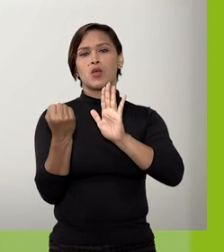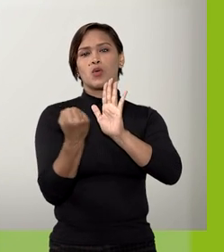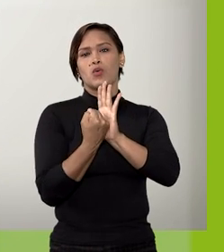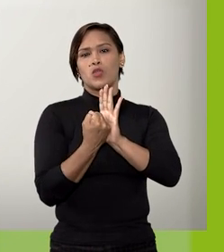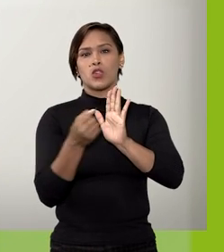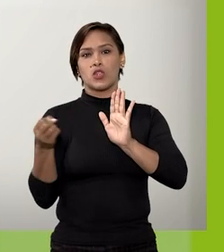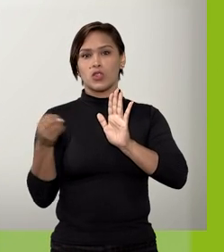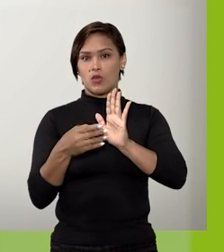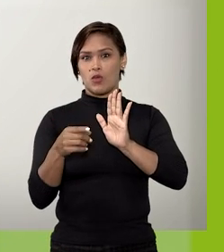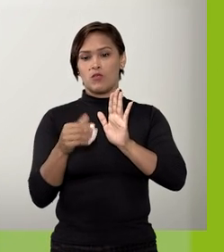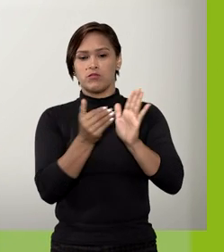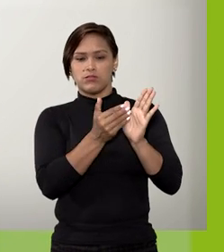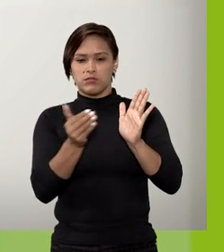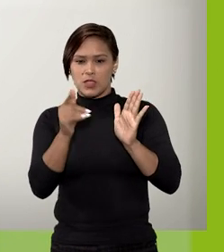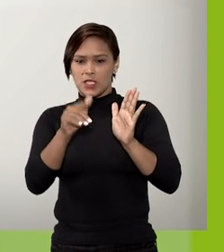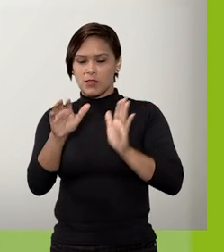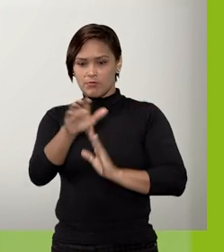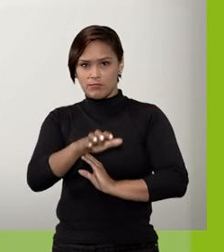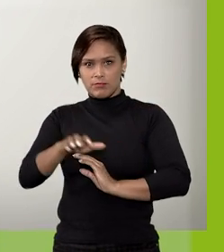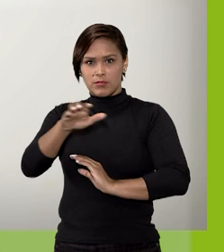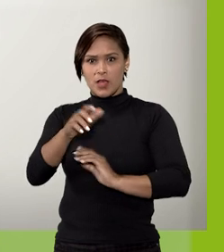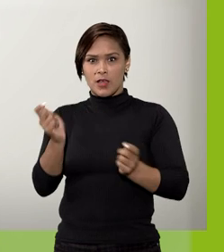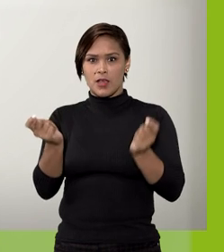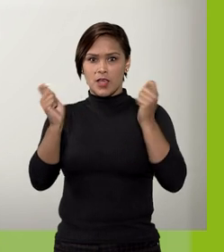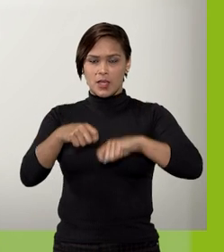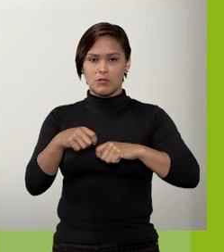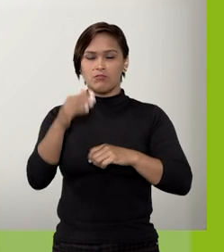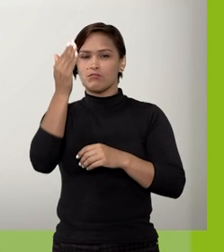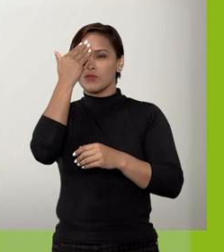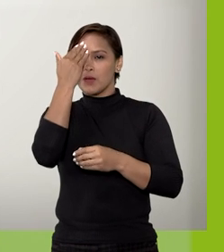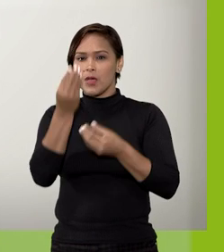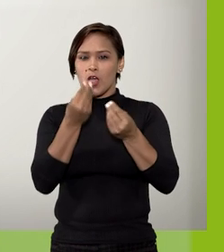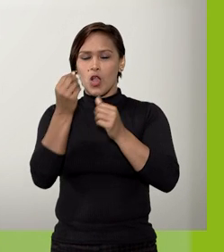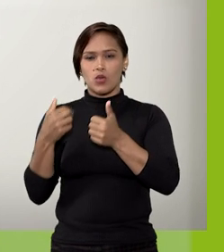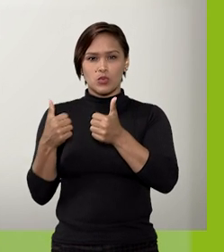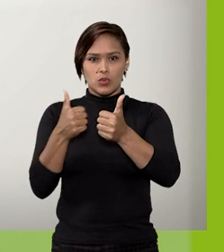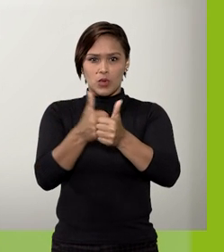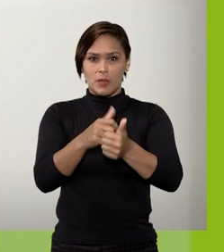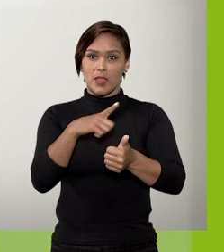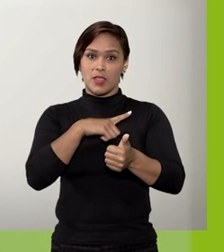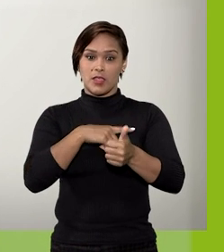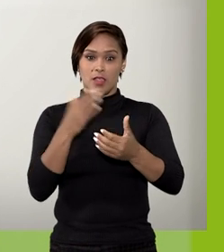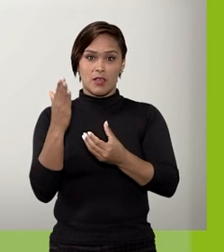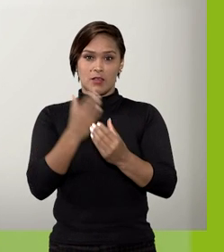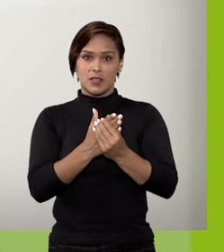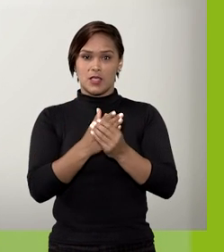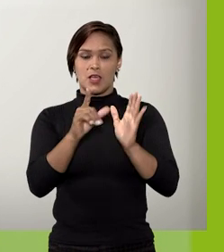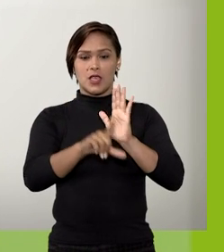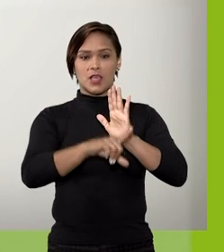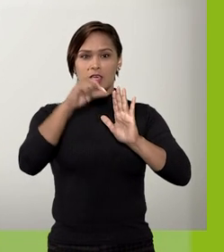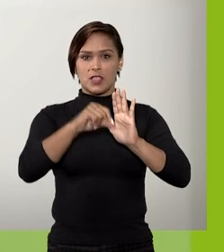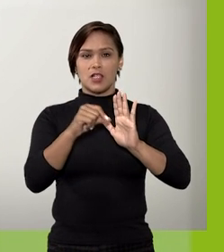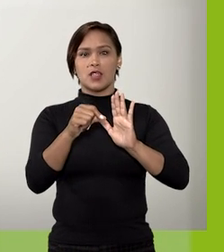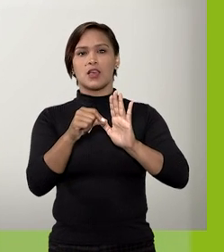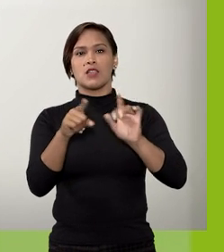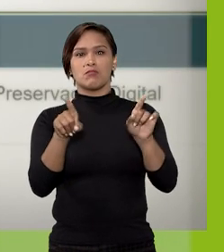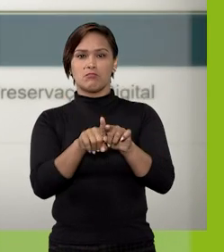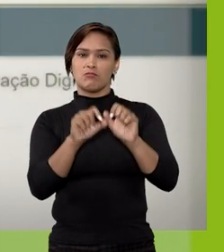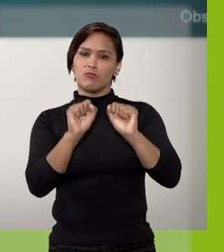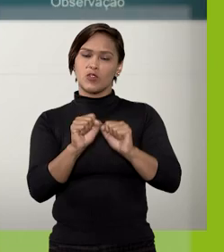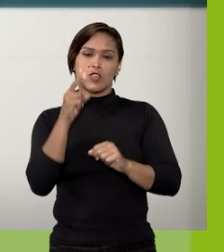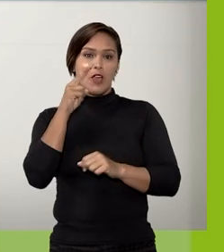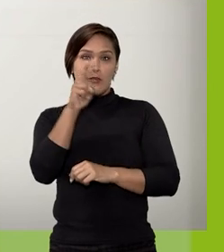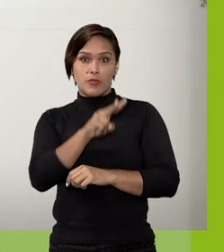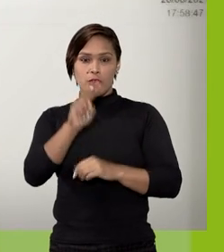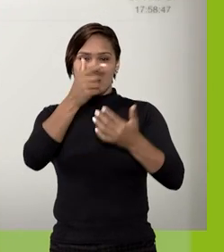de identificação. Passando o mouse sobre ele, é possível saber quantos acompanhamentos existem. E clicando no ícone,